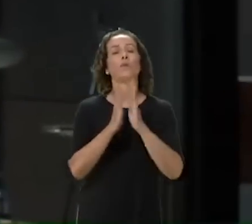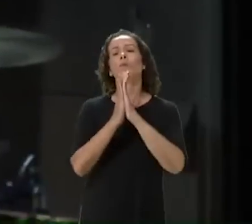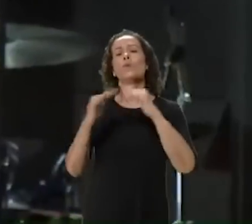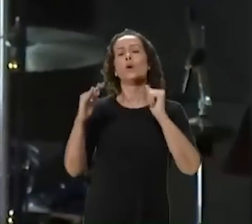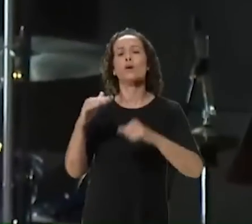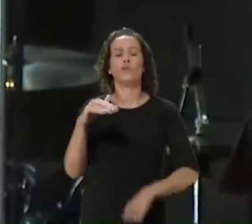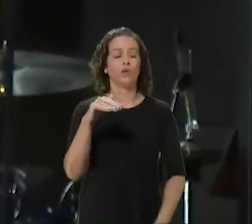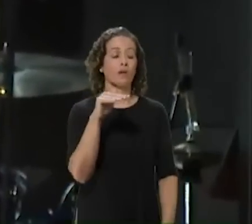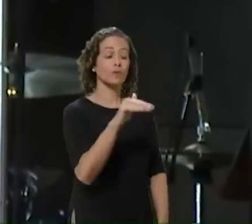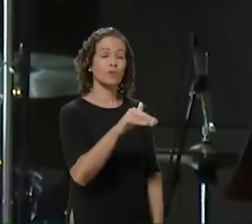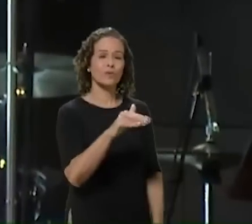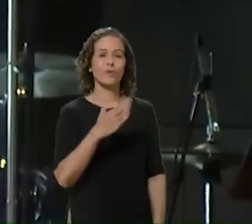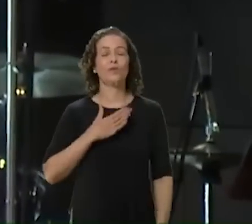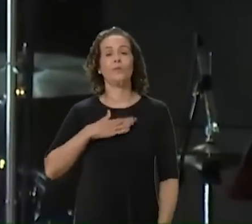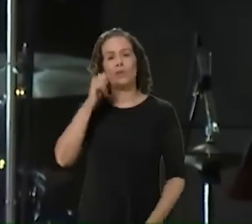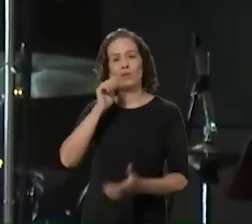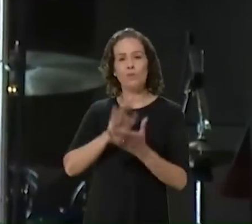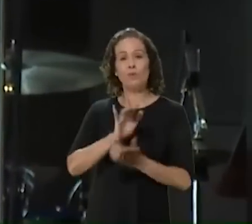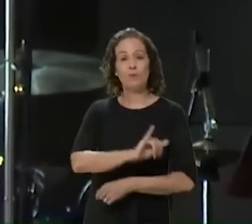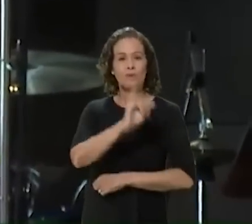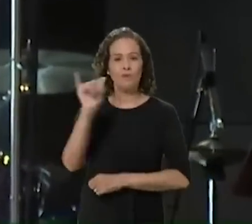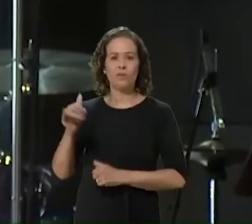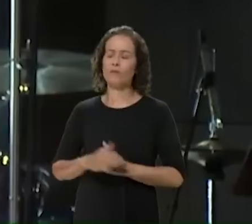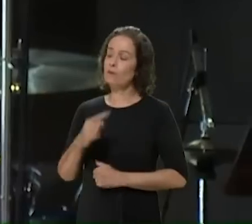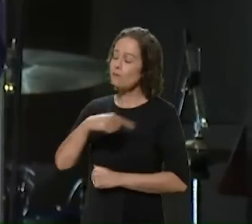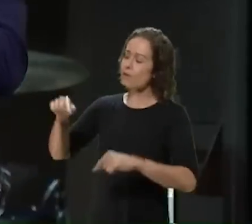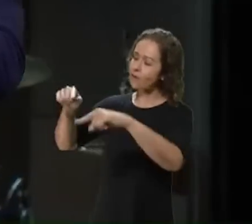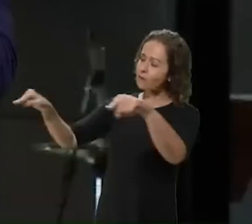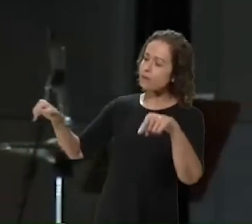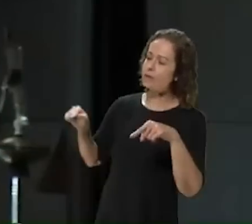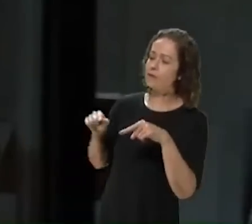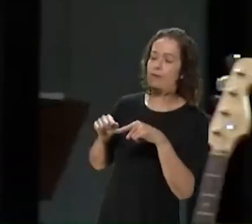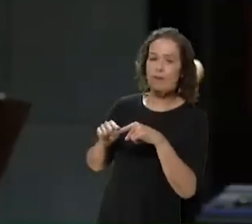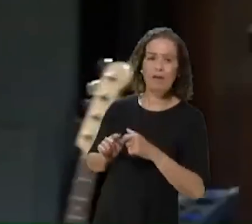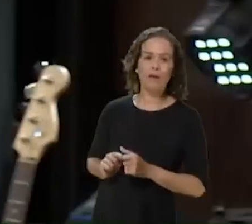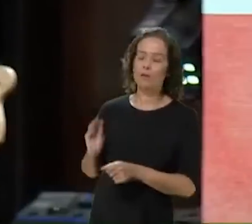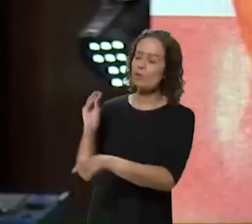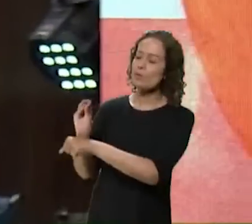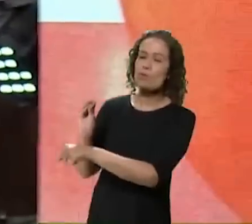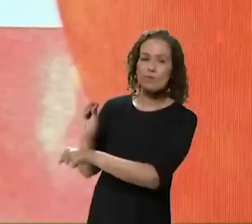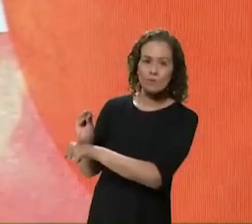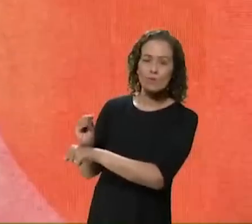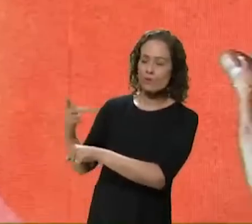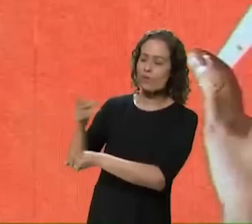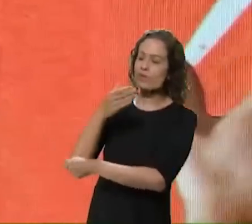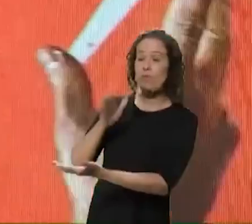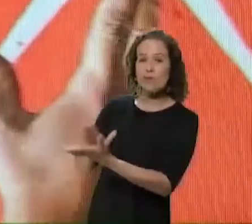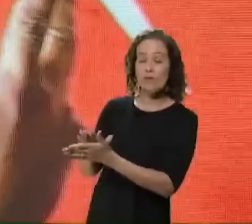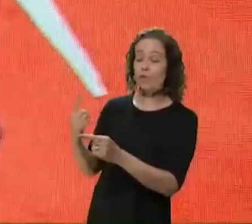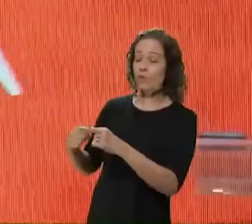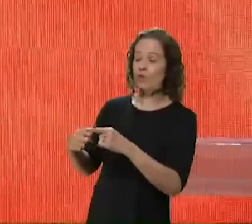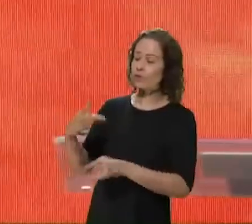esposa, falou, vai lá na sala e cuida do seu marido, porque... Dessa aqui cuido eu. A Mimi era pequenininha, Tinha um ano e